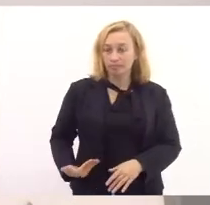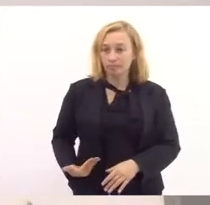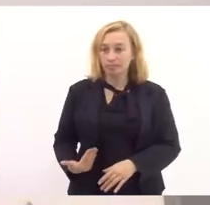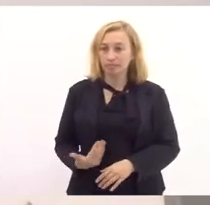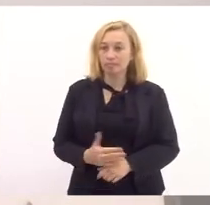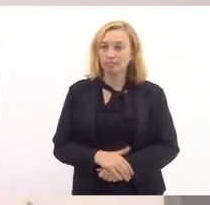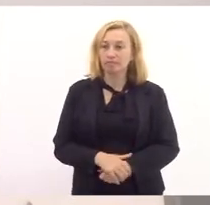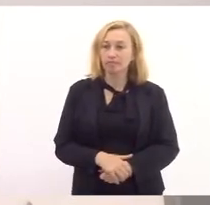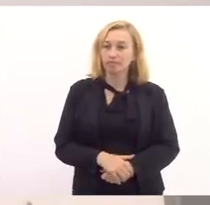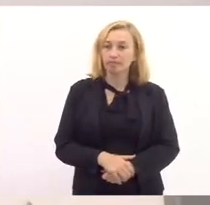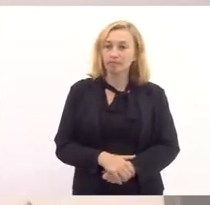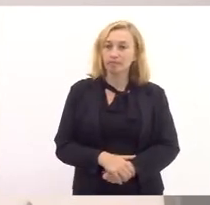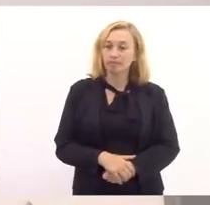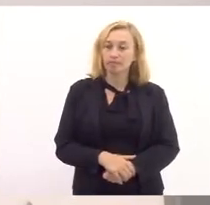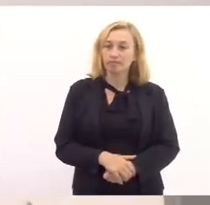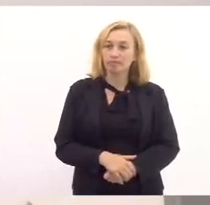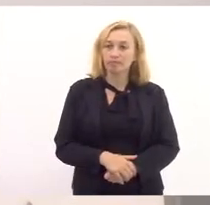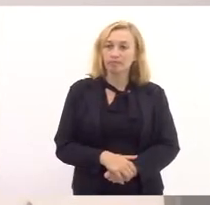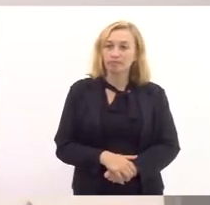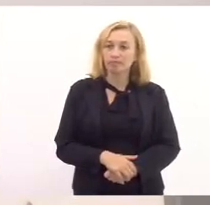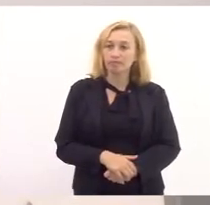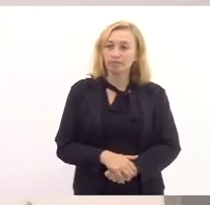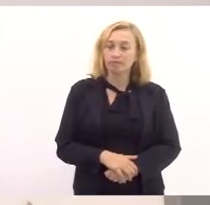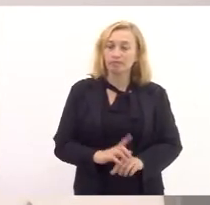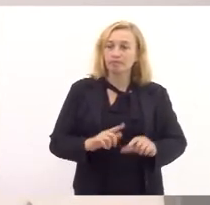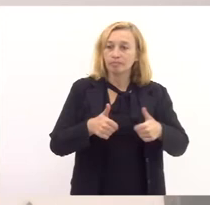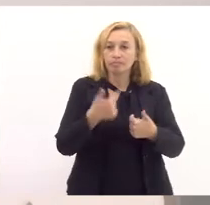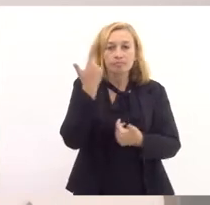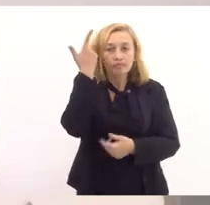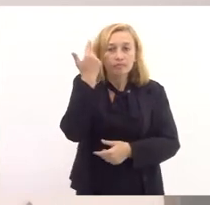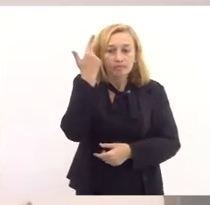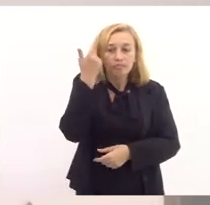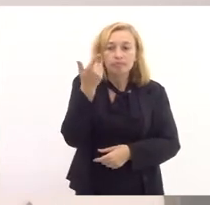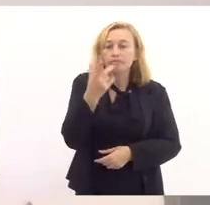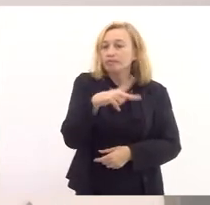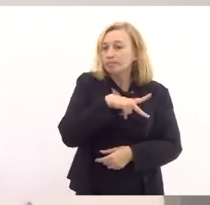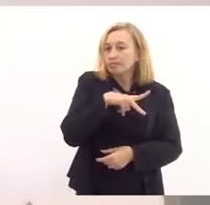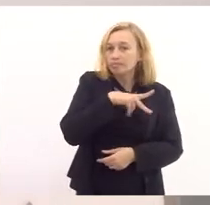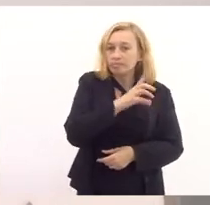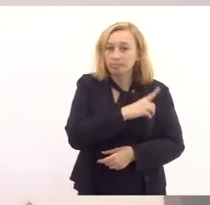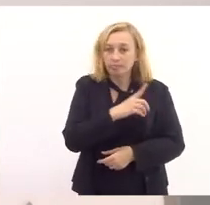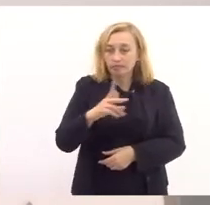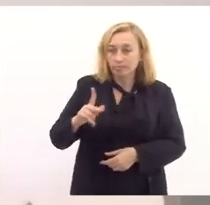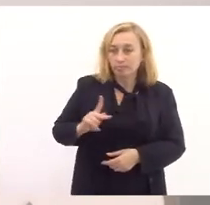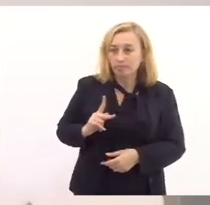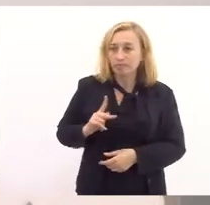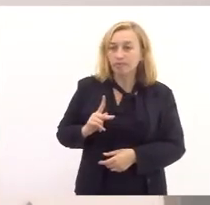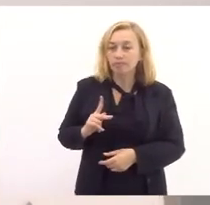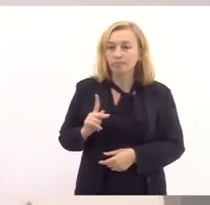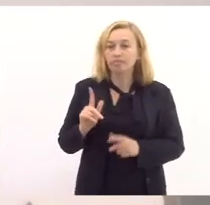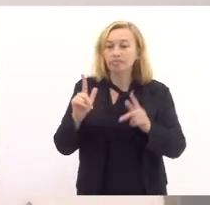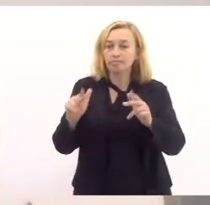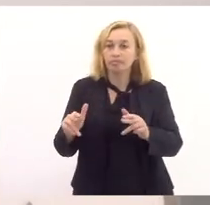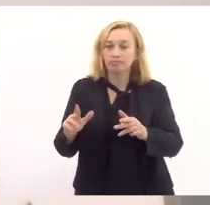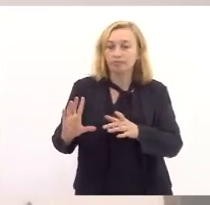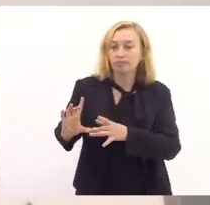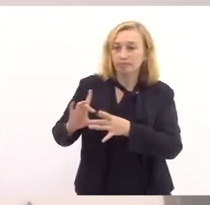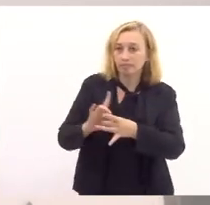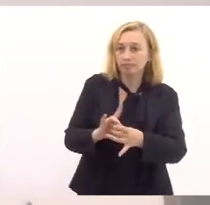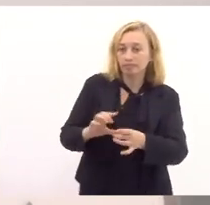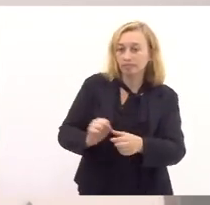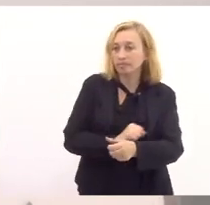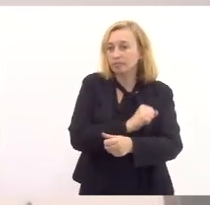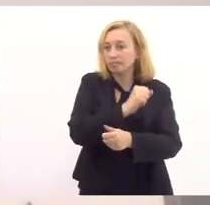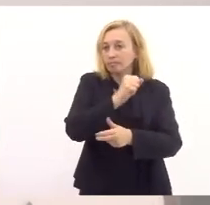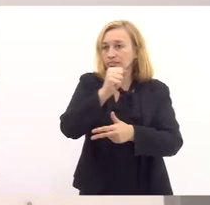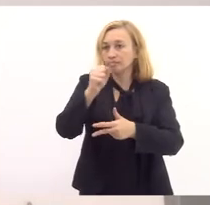por uma formalidade, como a própria Defensoria está linkada ao Poder Executivo, mas não deve